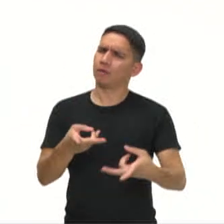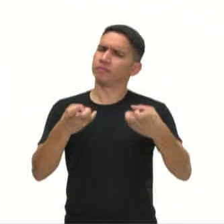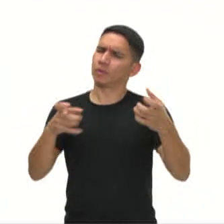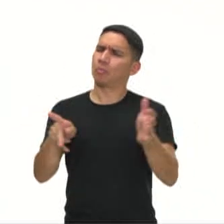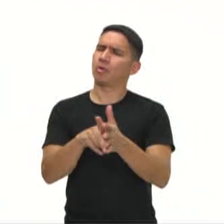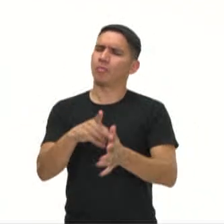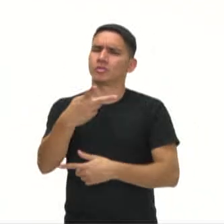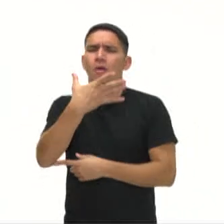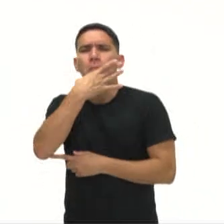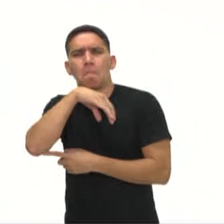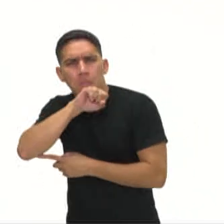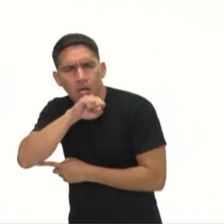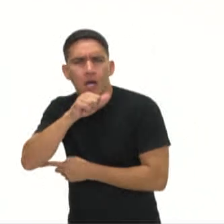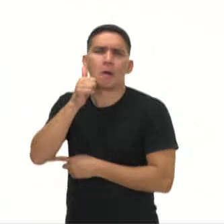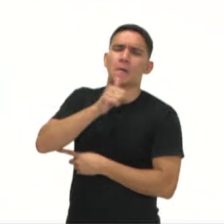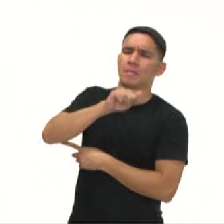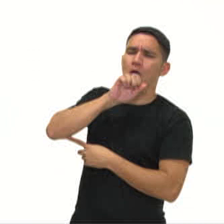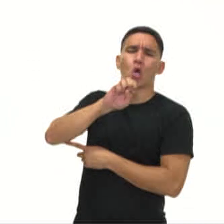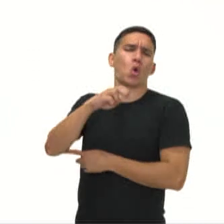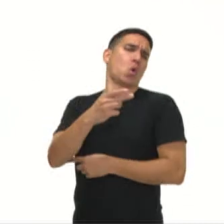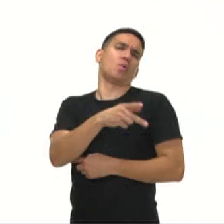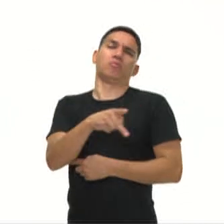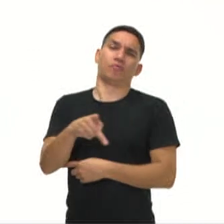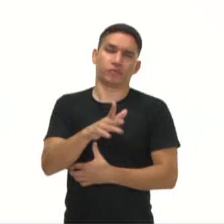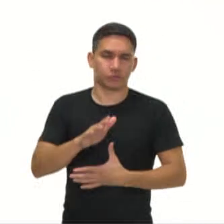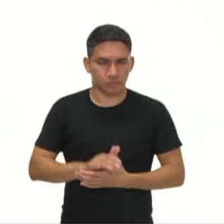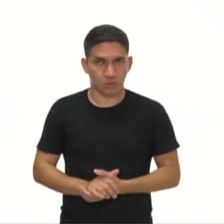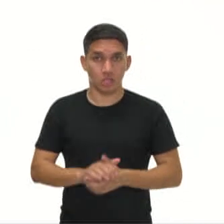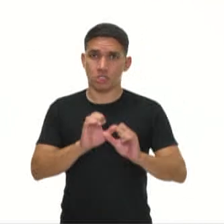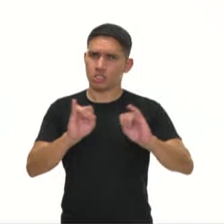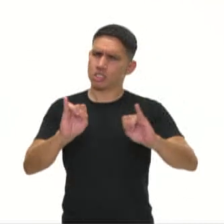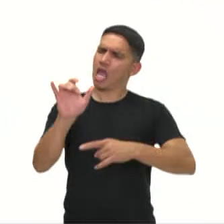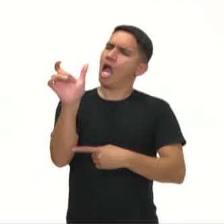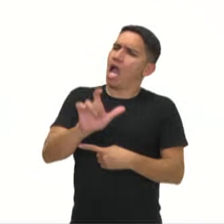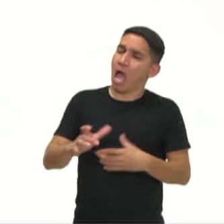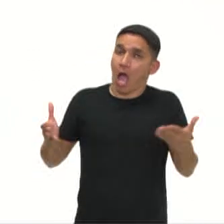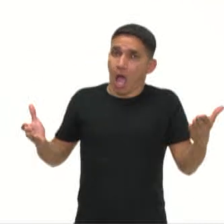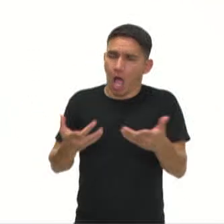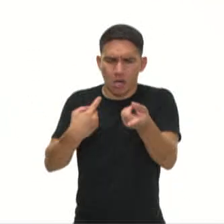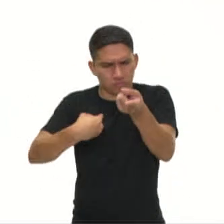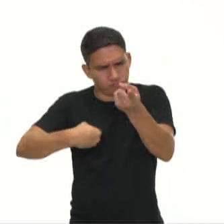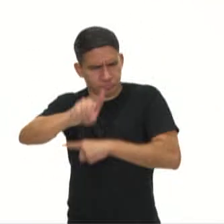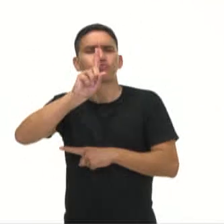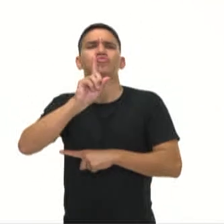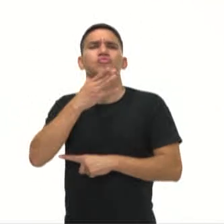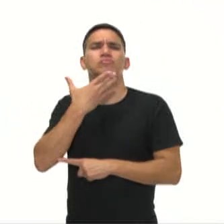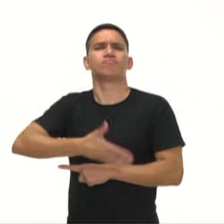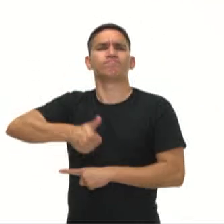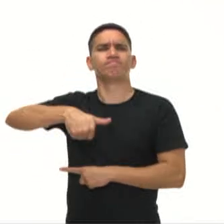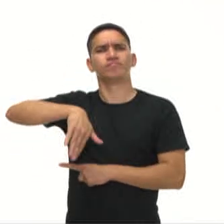pai, mãe ou professora. Se a Itália agora é muito mais poderosa do que